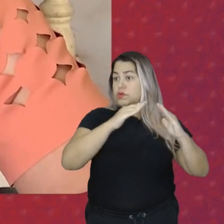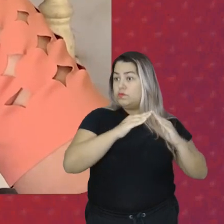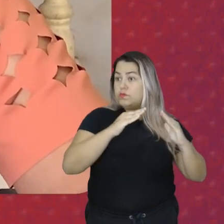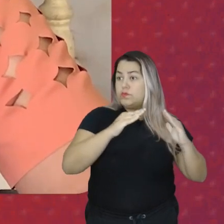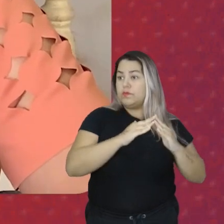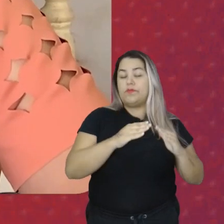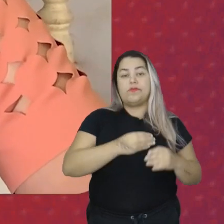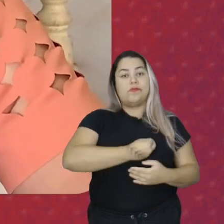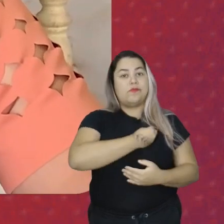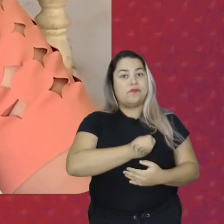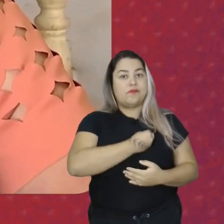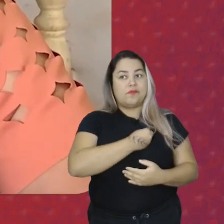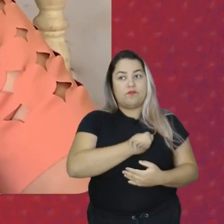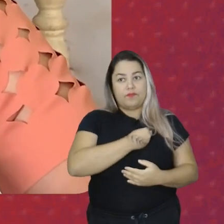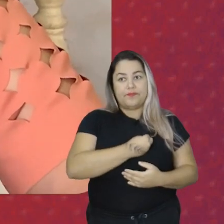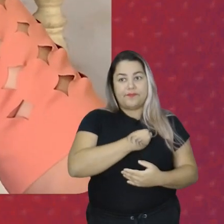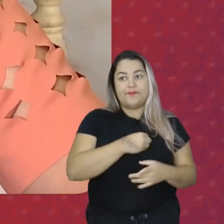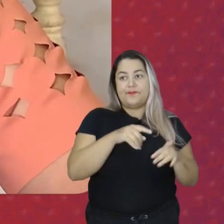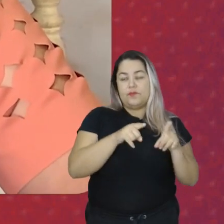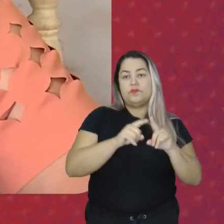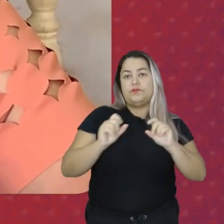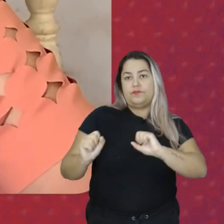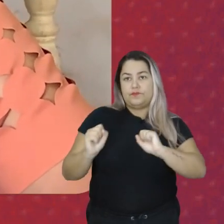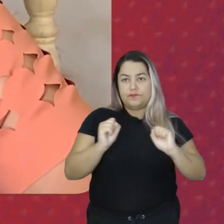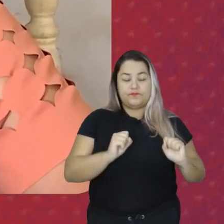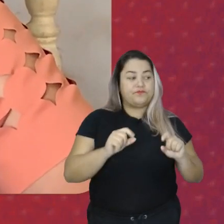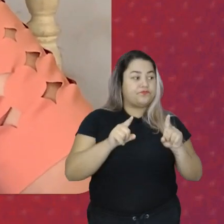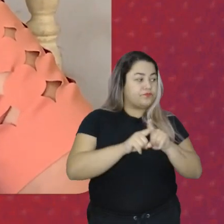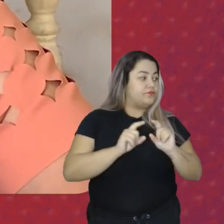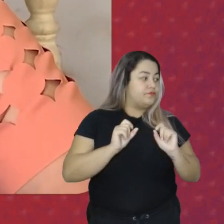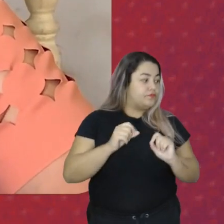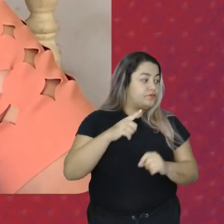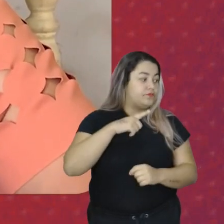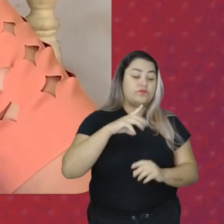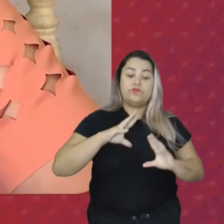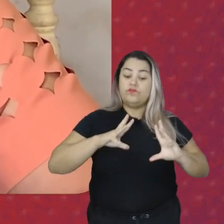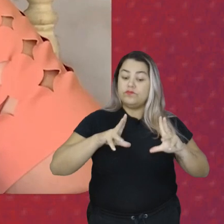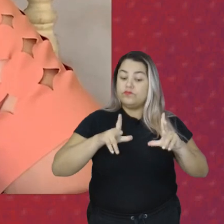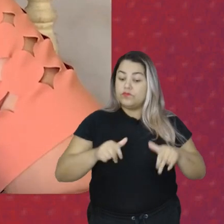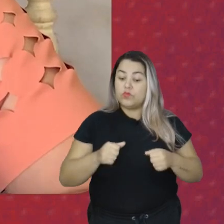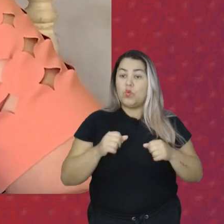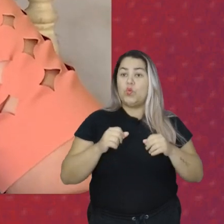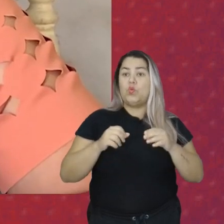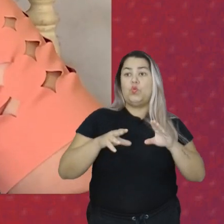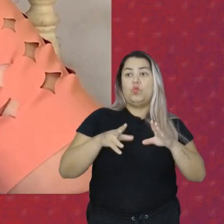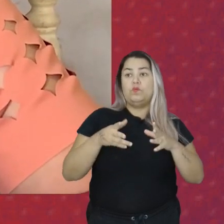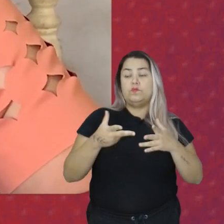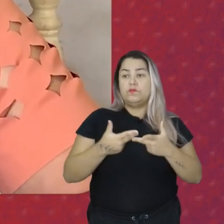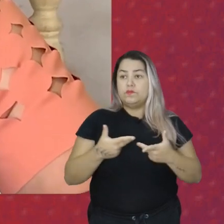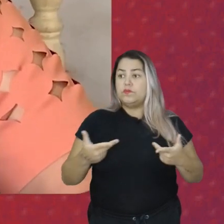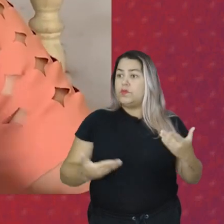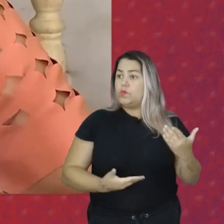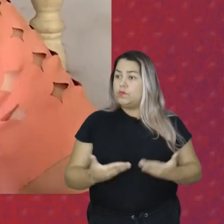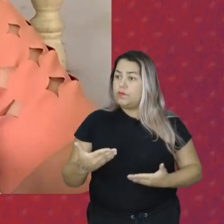vivem nele possam usufruir de todos os bens,